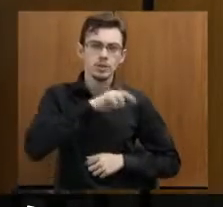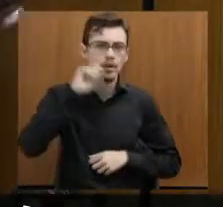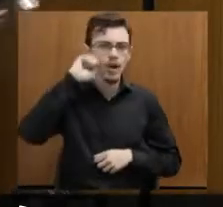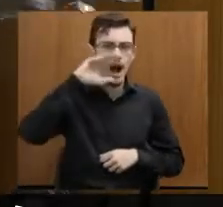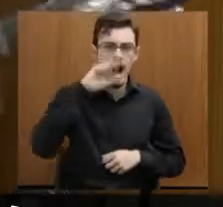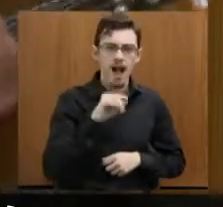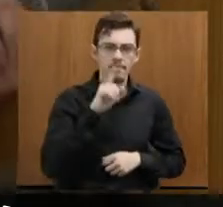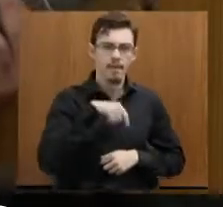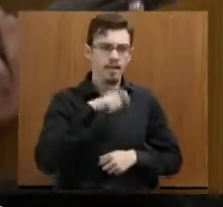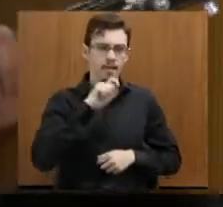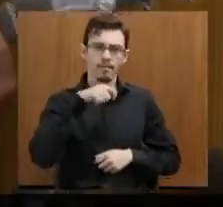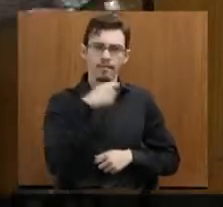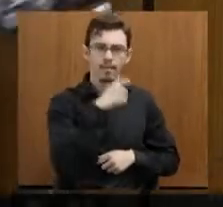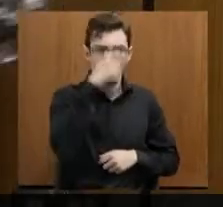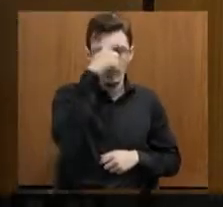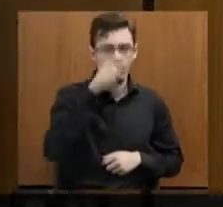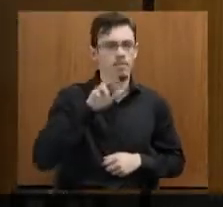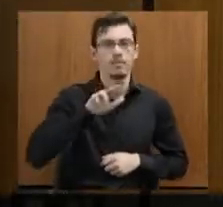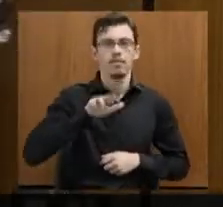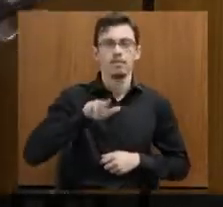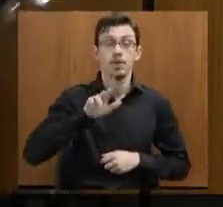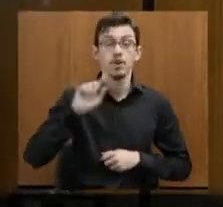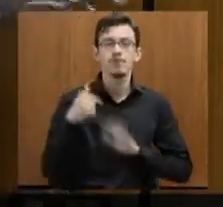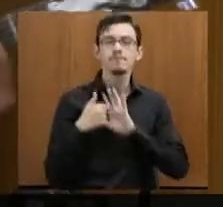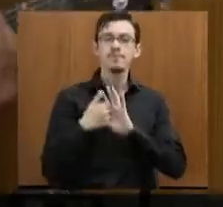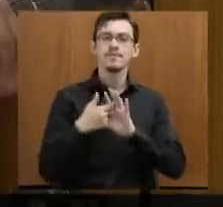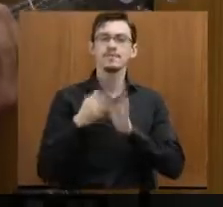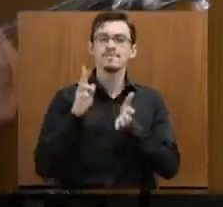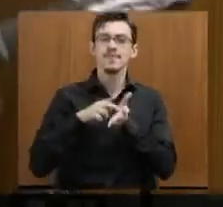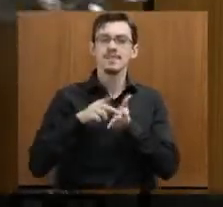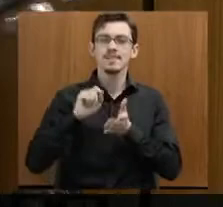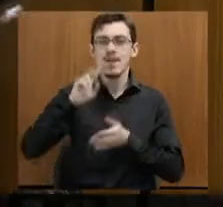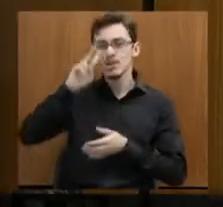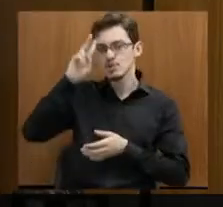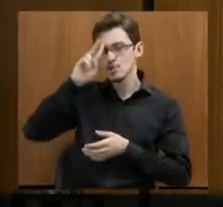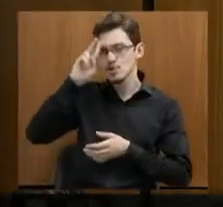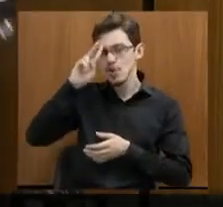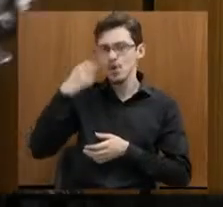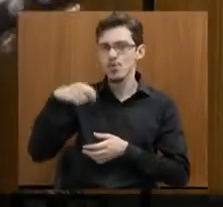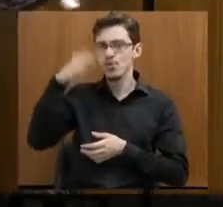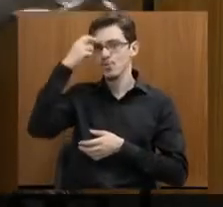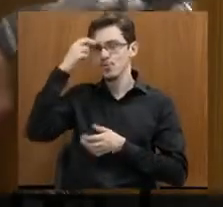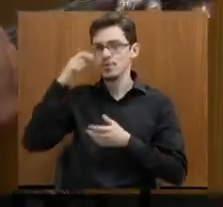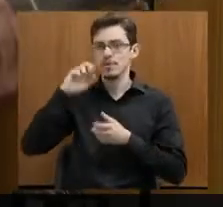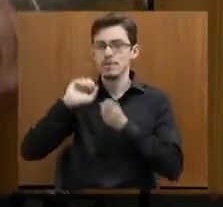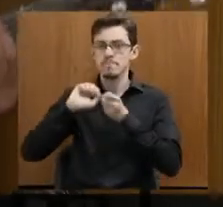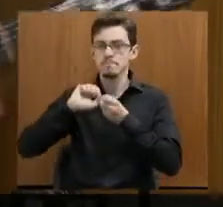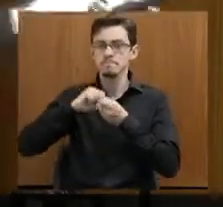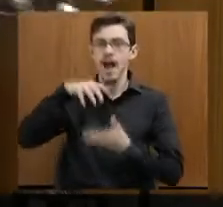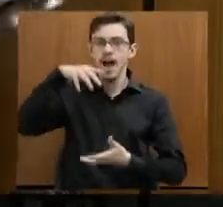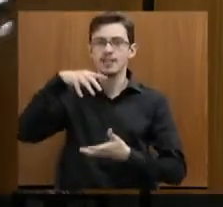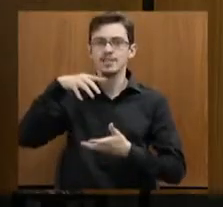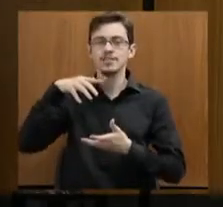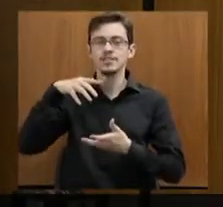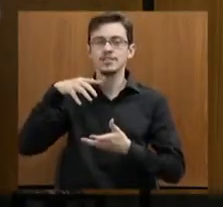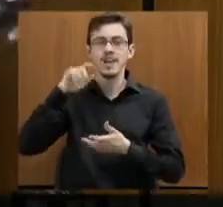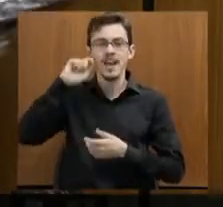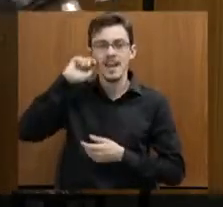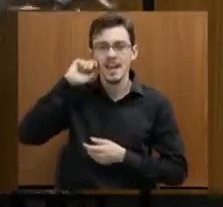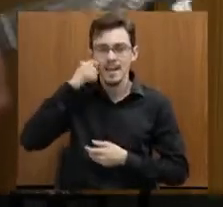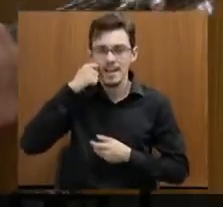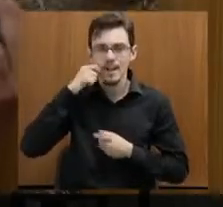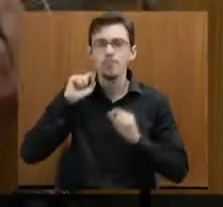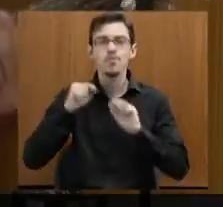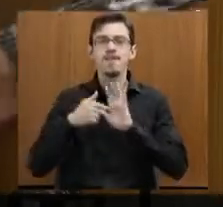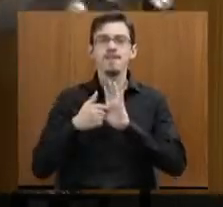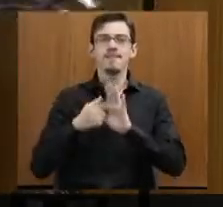tá aqui para mostrar a verdadeira beleza e o que é a verdadeira magia negra magia negra é Pelé Garrincha jogando